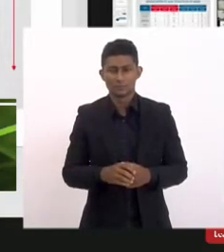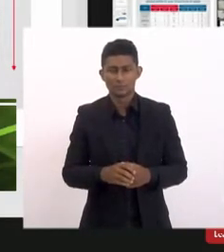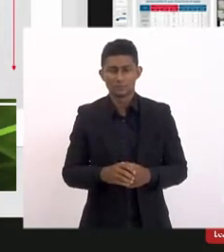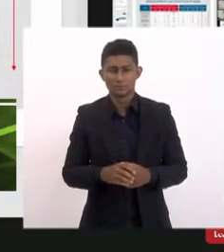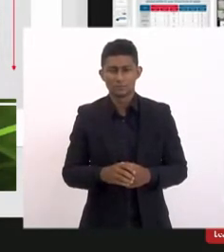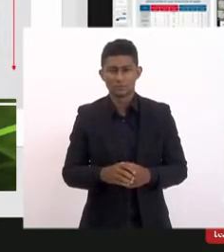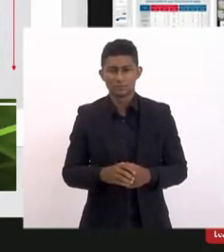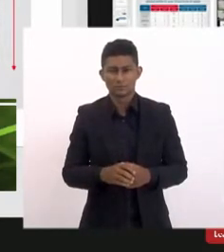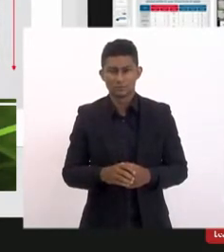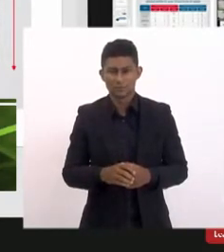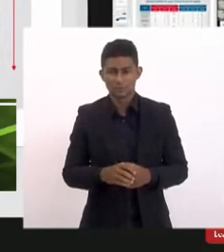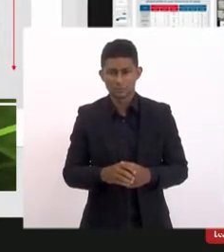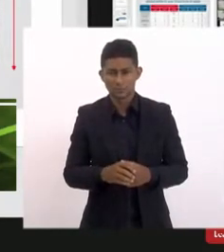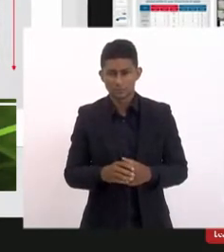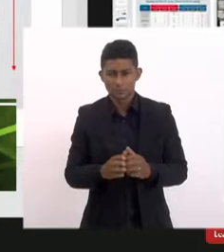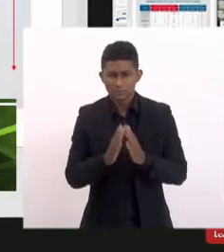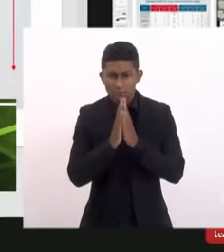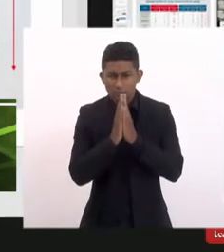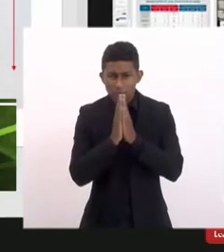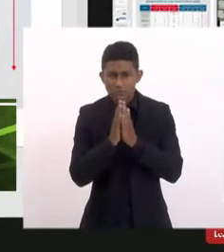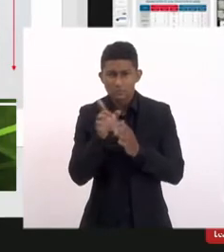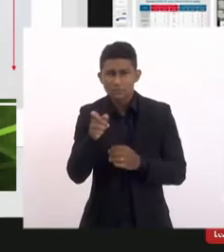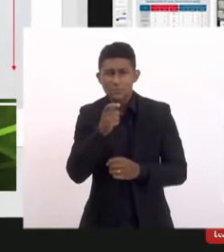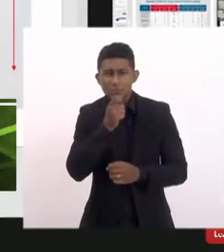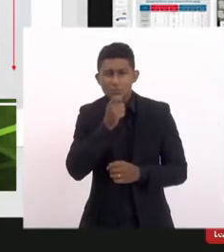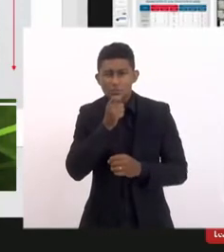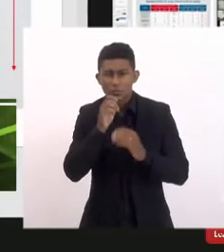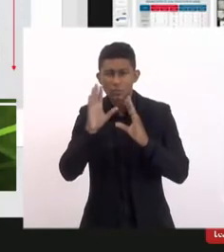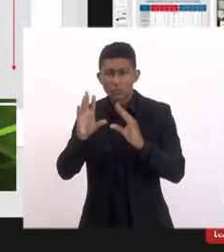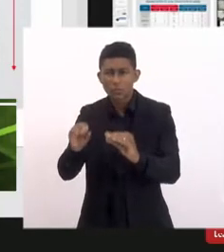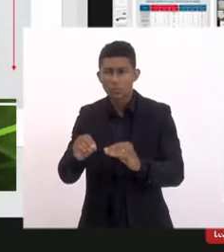Ana Paula, dá um vídeo, por favor, fecha seu microfone.